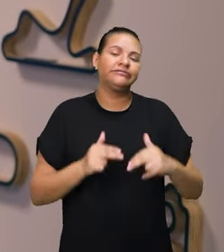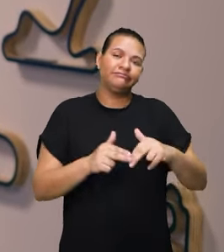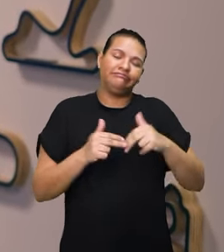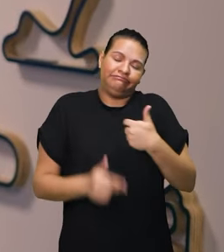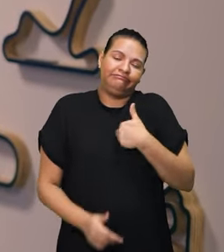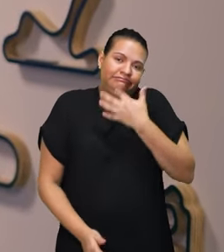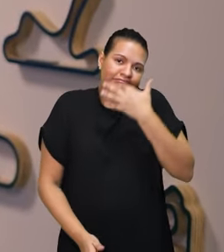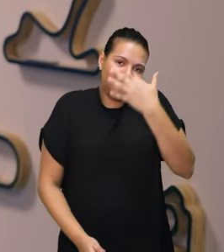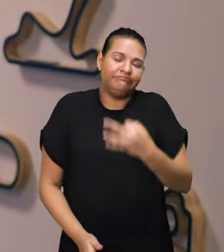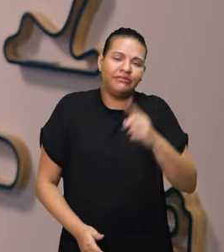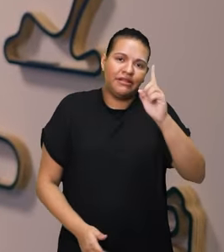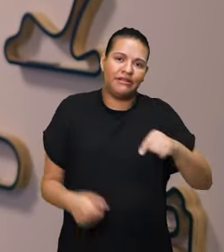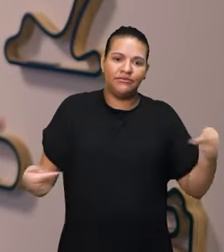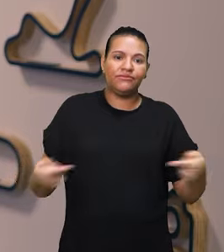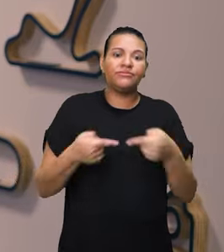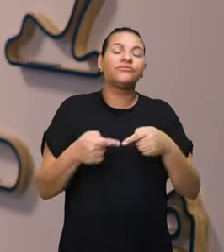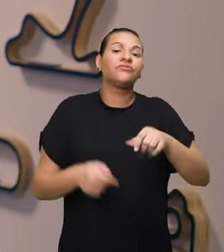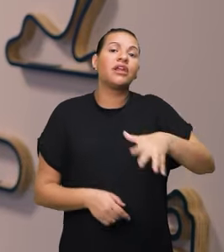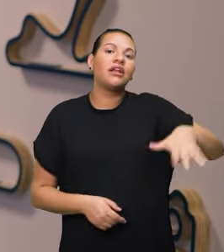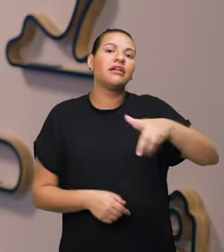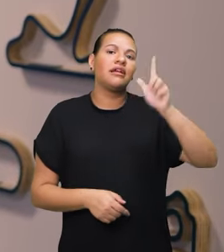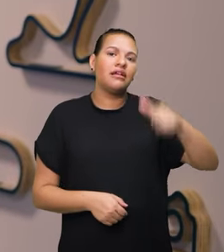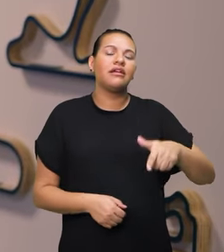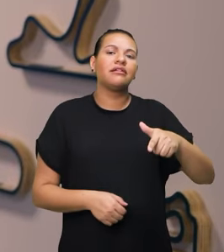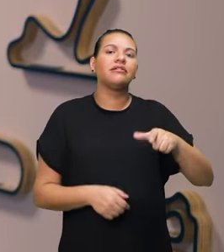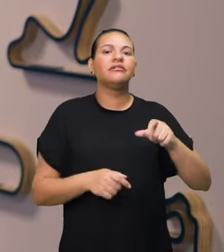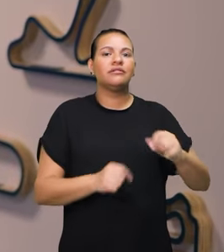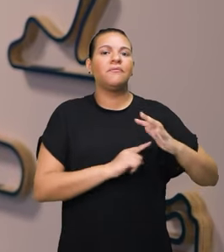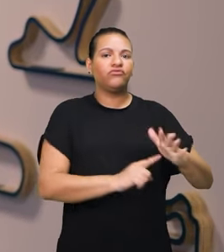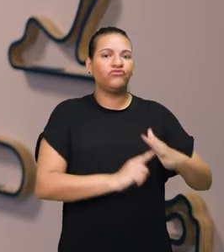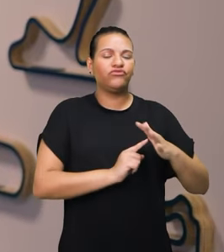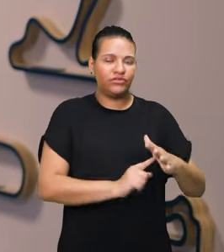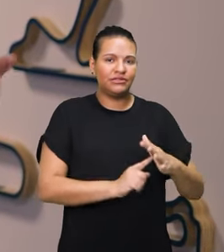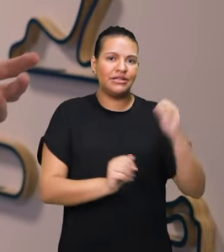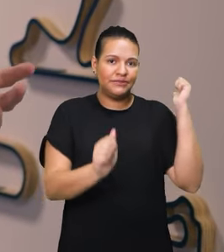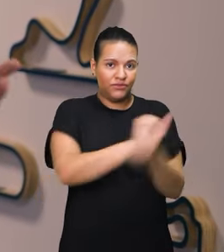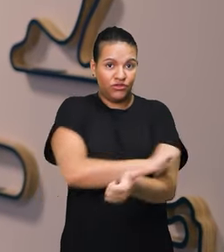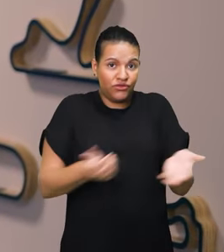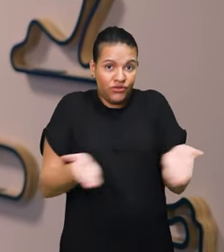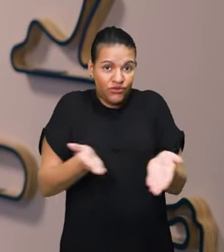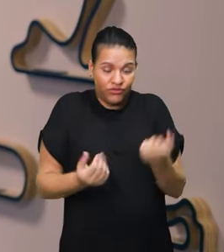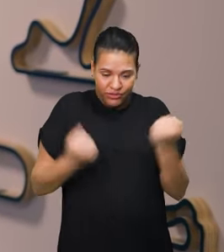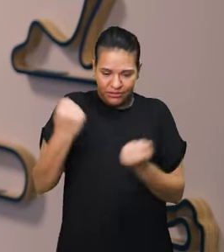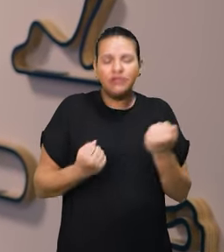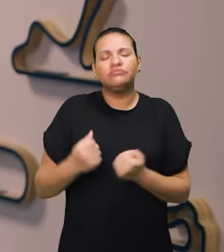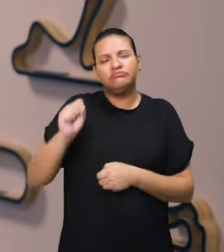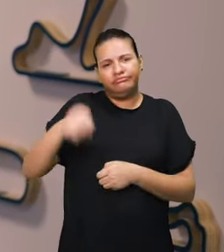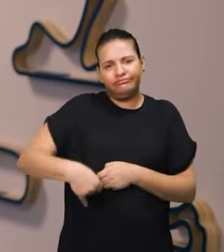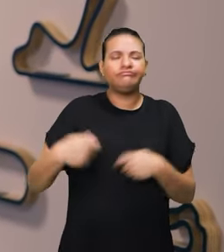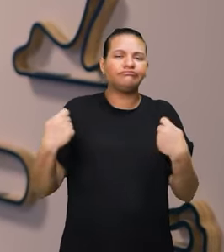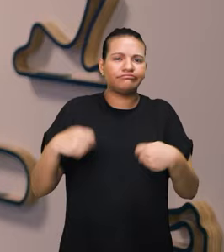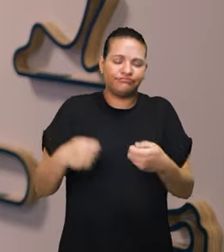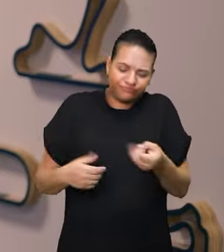mercado e eu acho que isso também é super aplicado ao motor né então quando a gente olha hoje a gente sabe que o carro atual precisa de